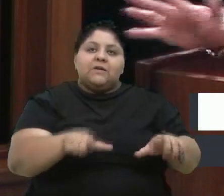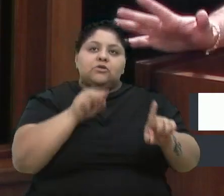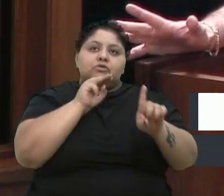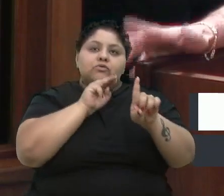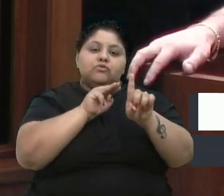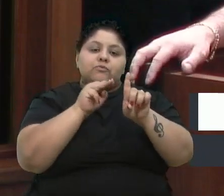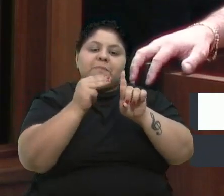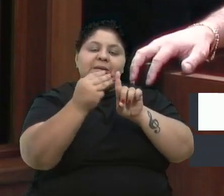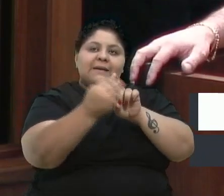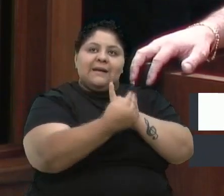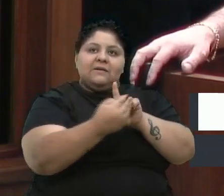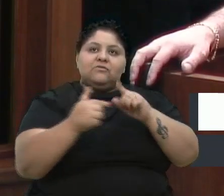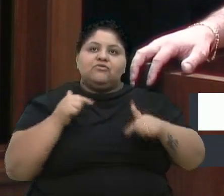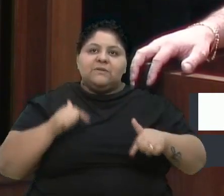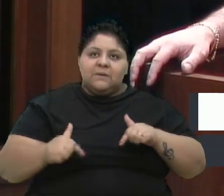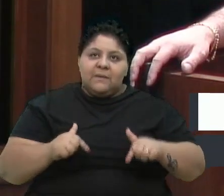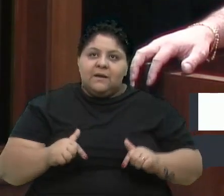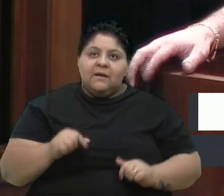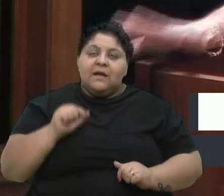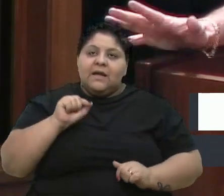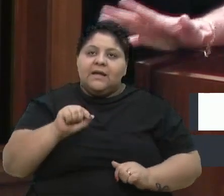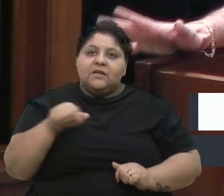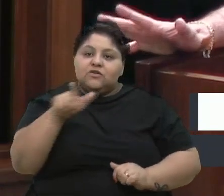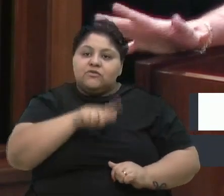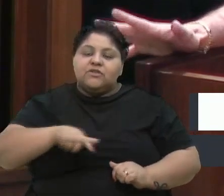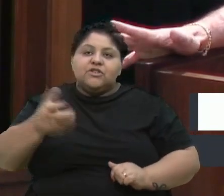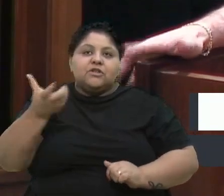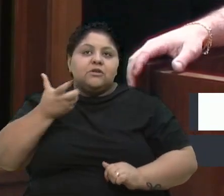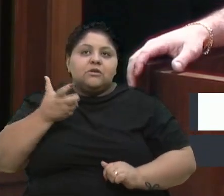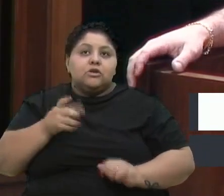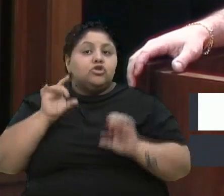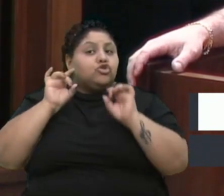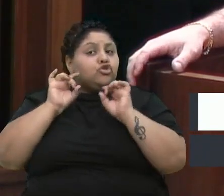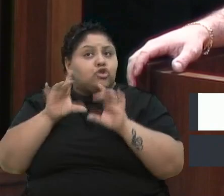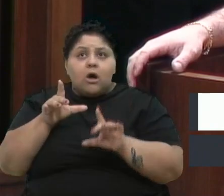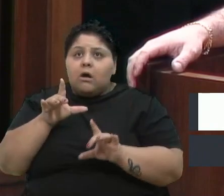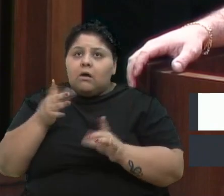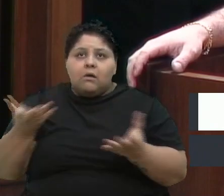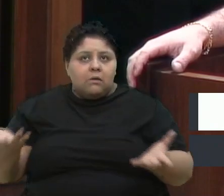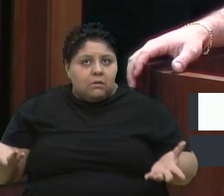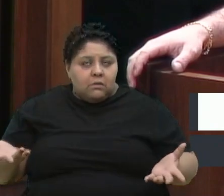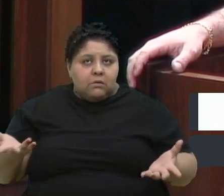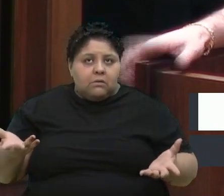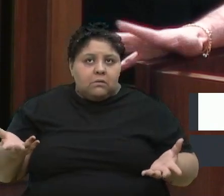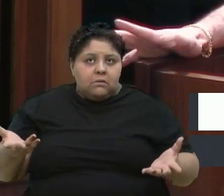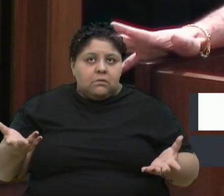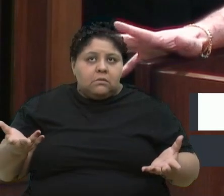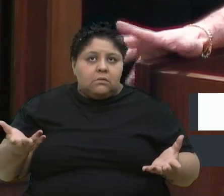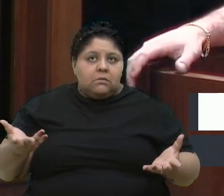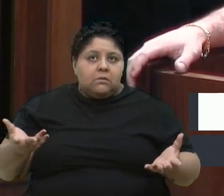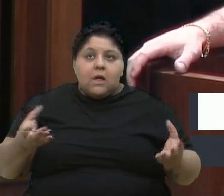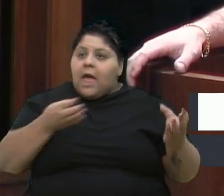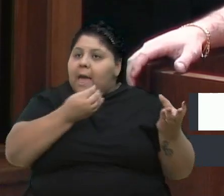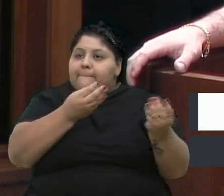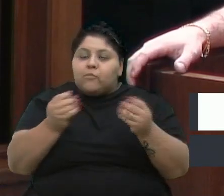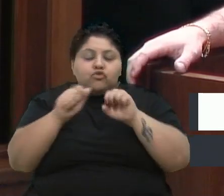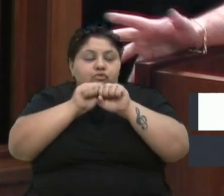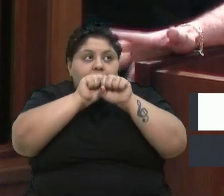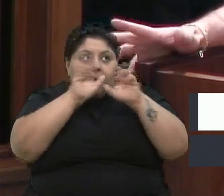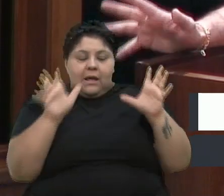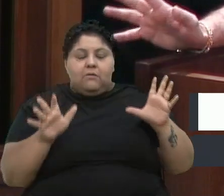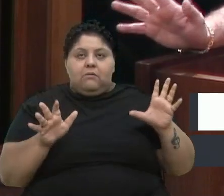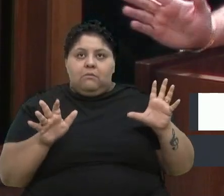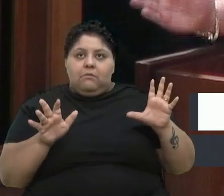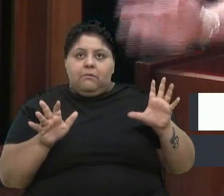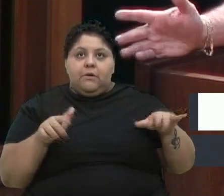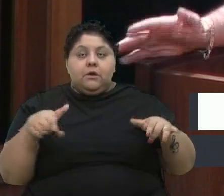isso que a gente quer. Pura e simplesmente isso. É muito claro. Então, assim,